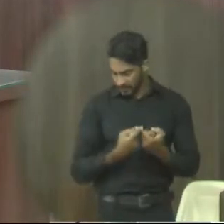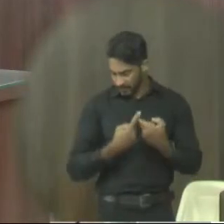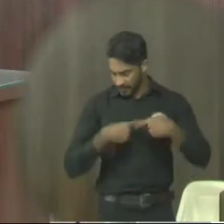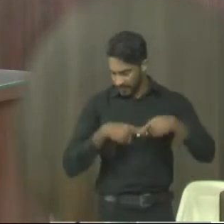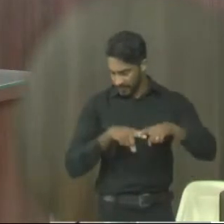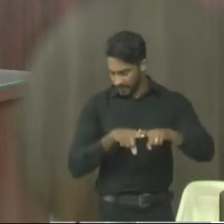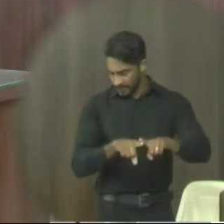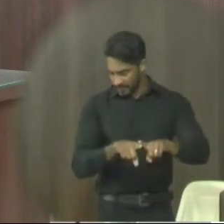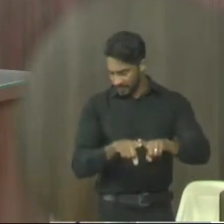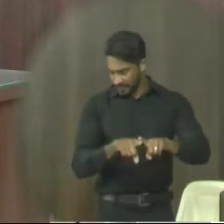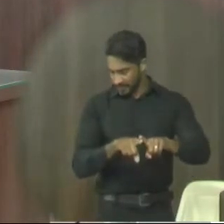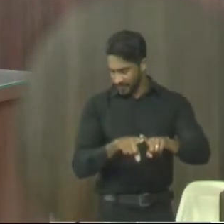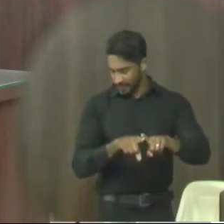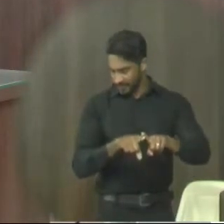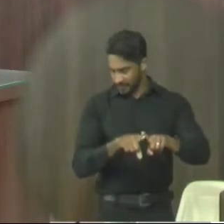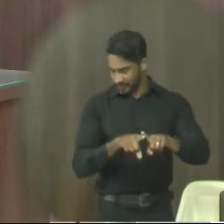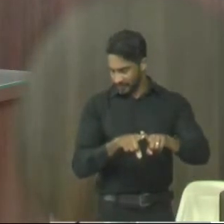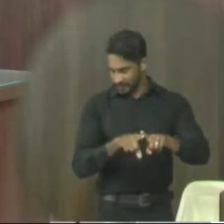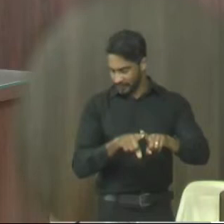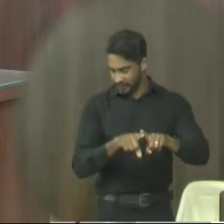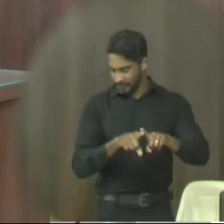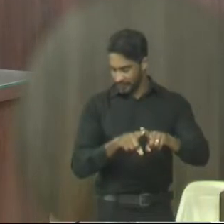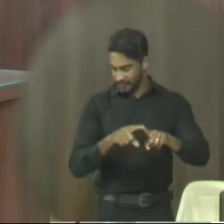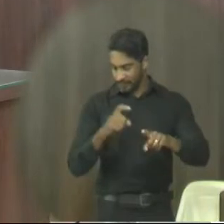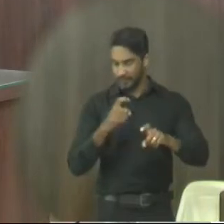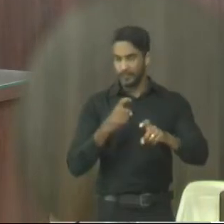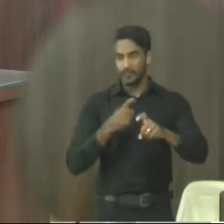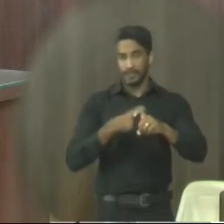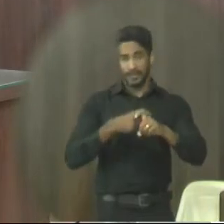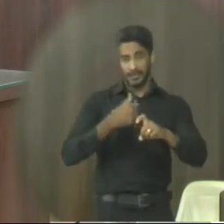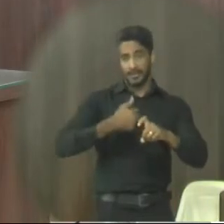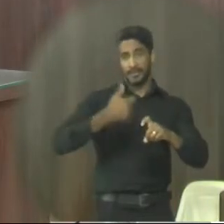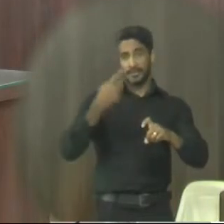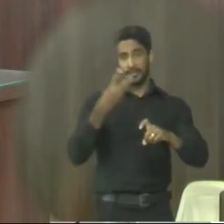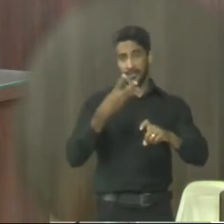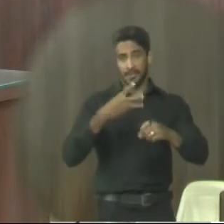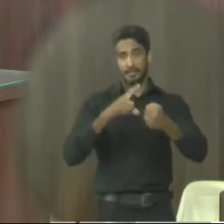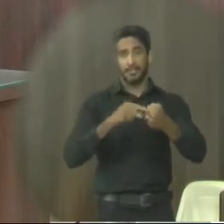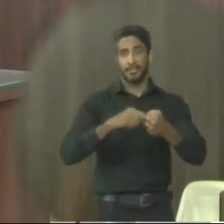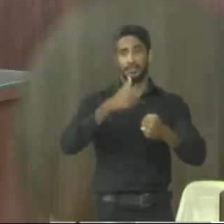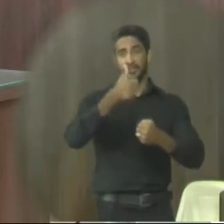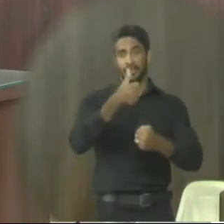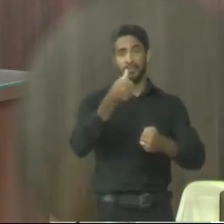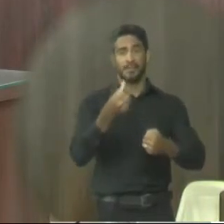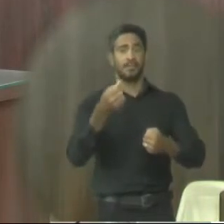devolvendo a, em obediência do artigo inciso 3º, do artigo 154